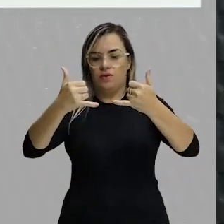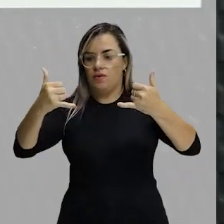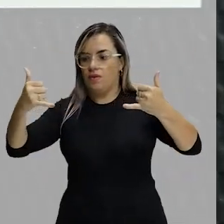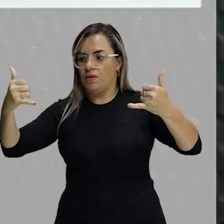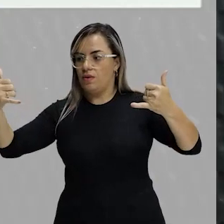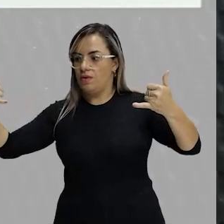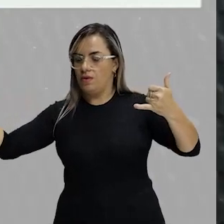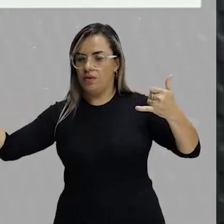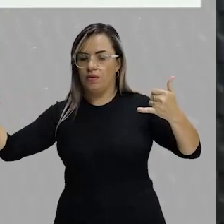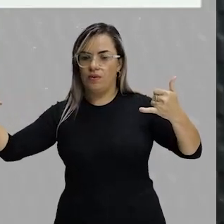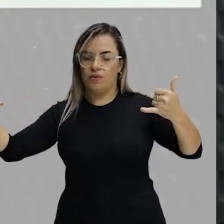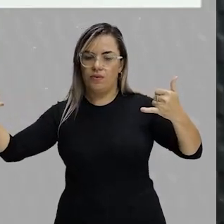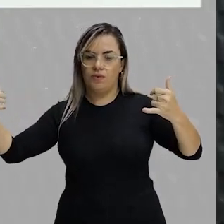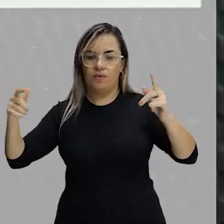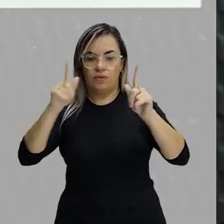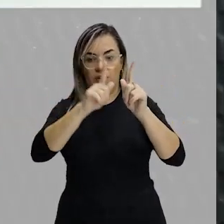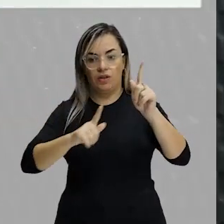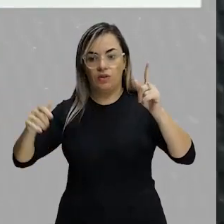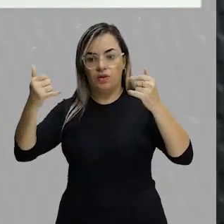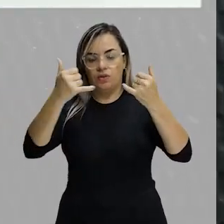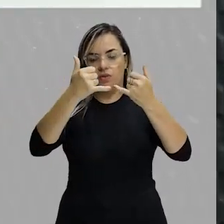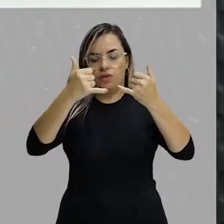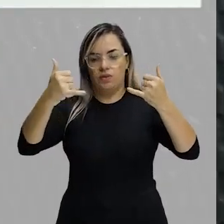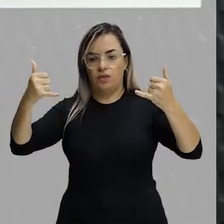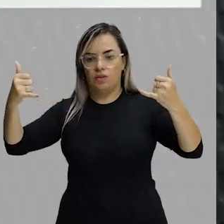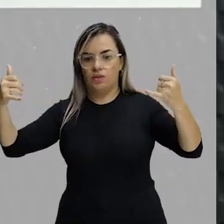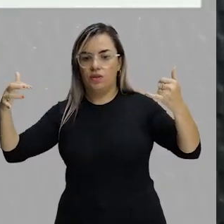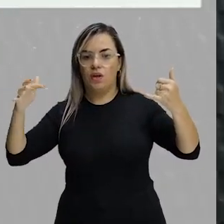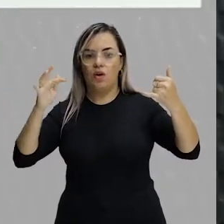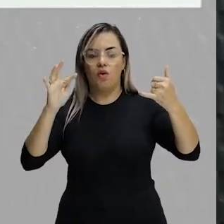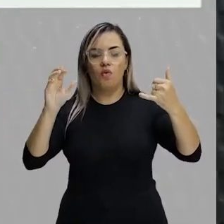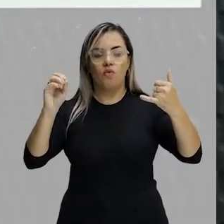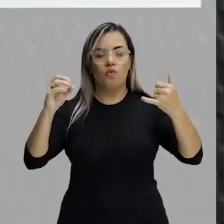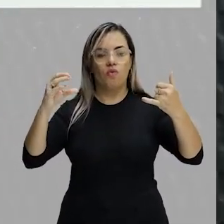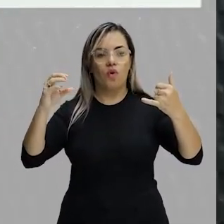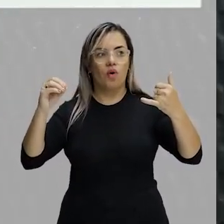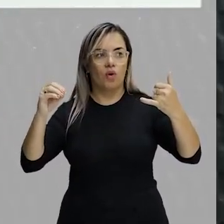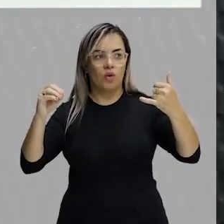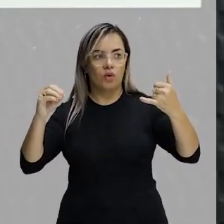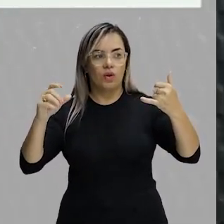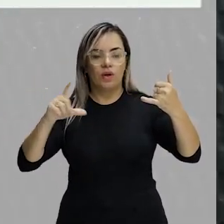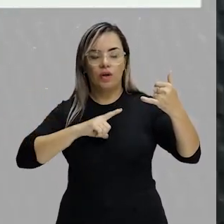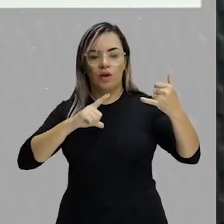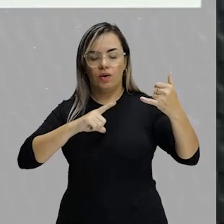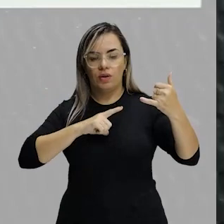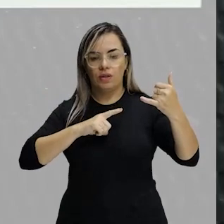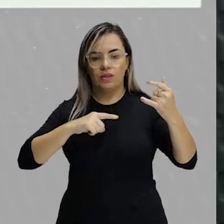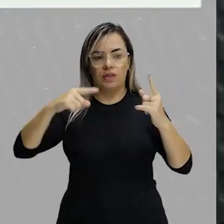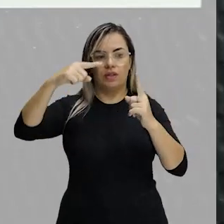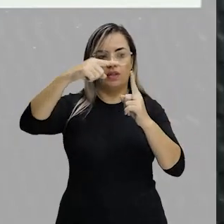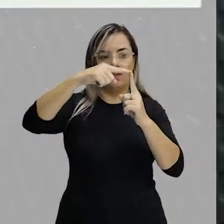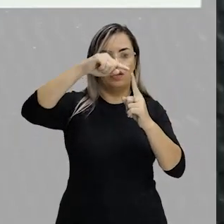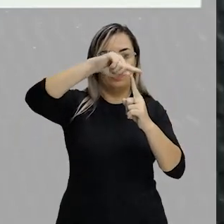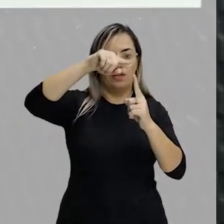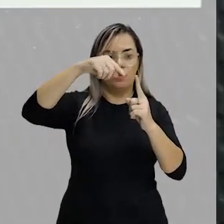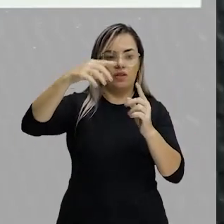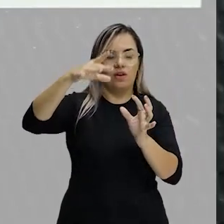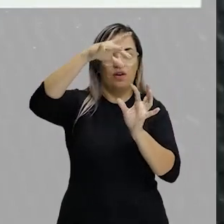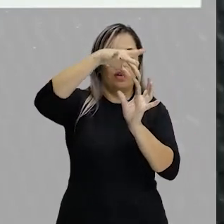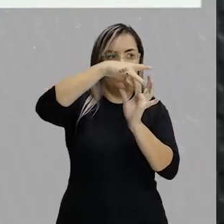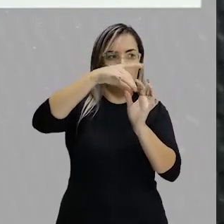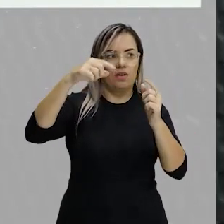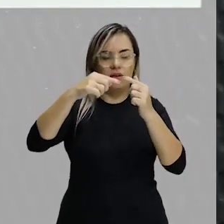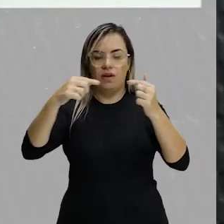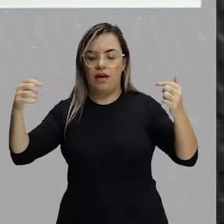é o eixo que tem os focos, é o eixo que tem um vértice, ele é paralelo ao eixo X, como que acontece nesse